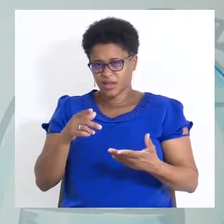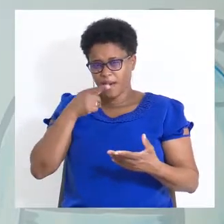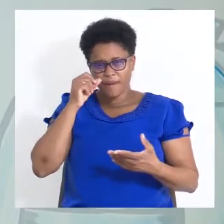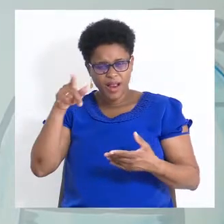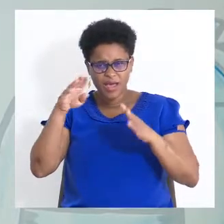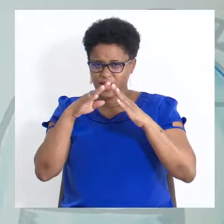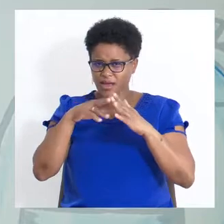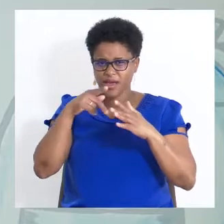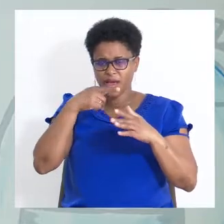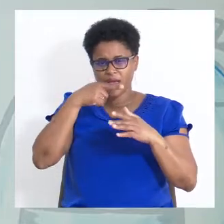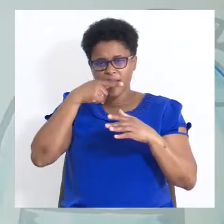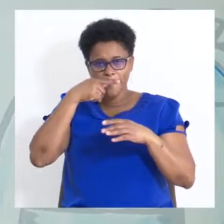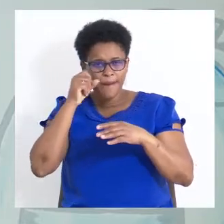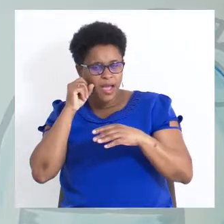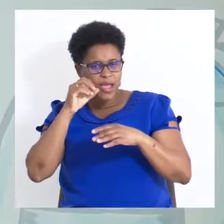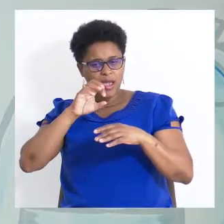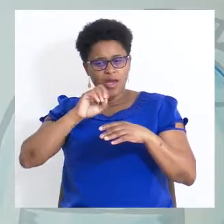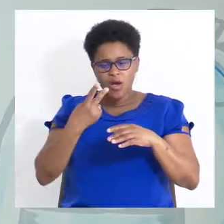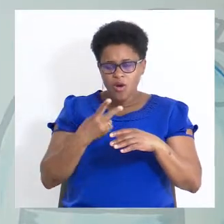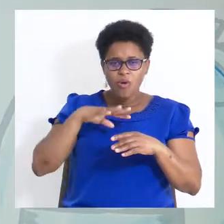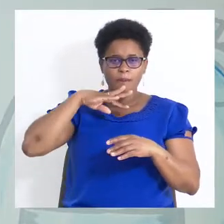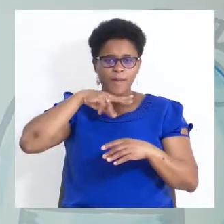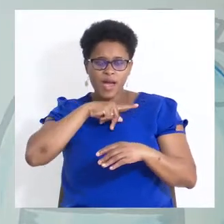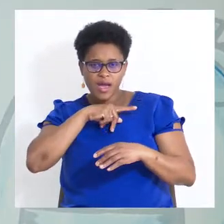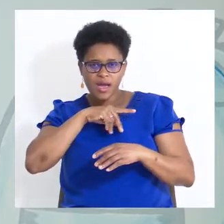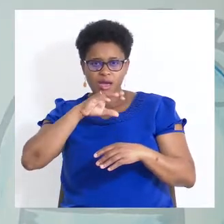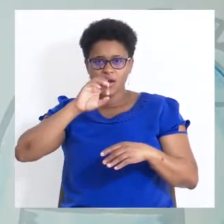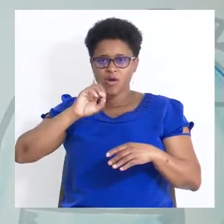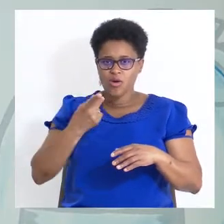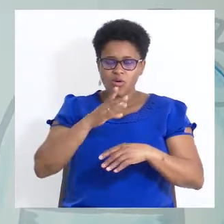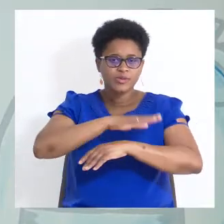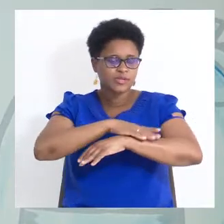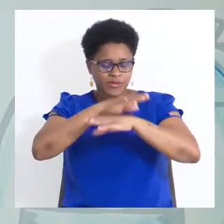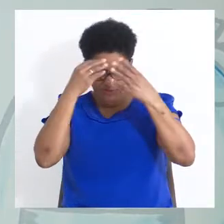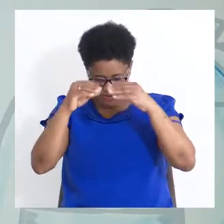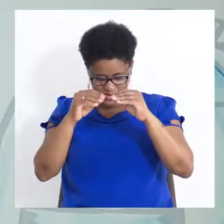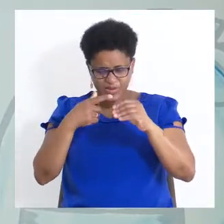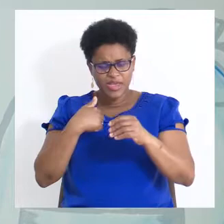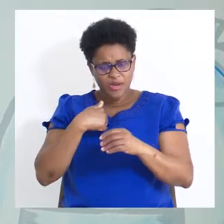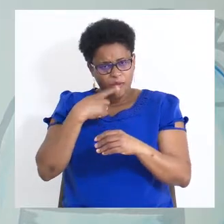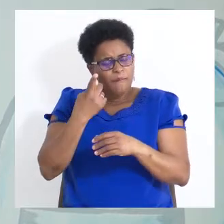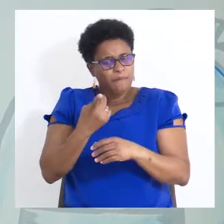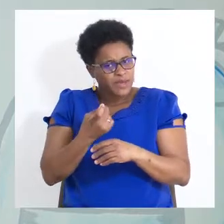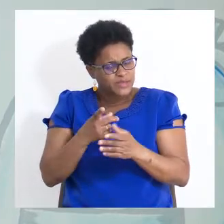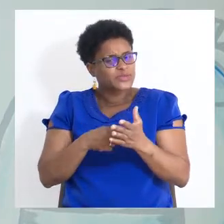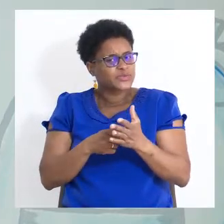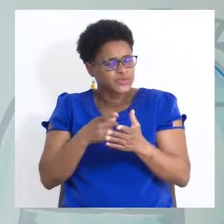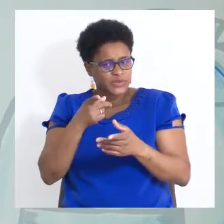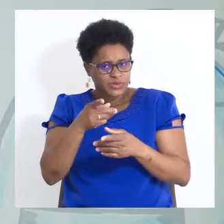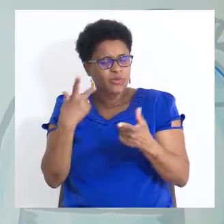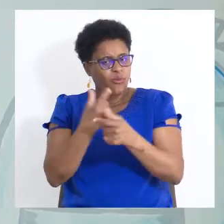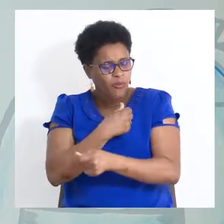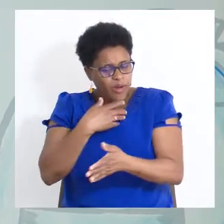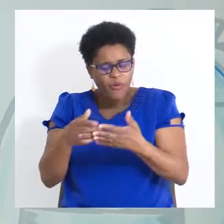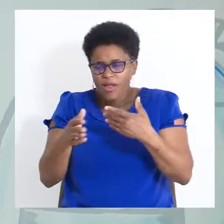ô pai, ô mãe, olá, encarregado de educação, eu preciso